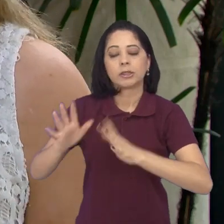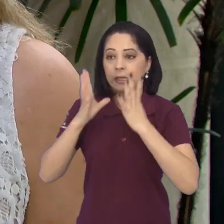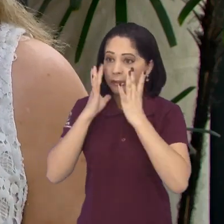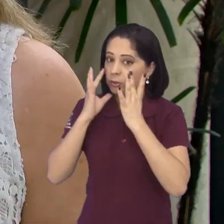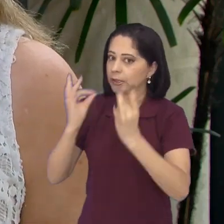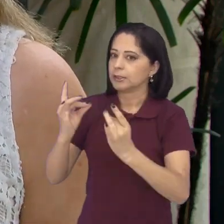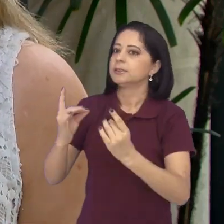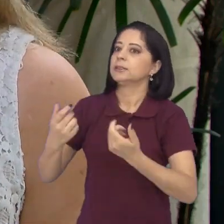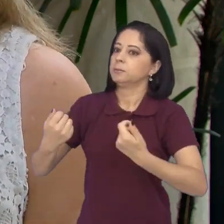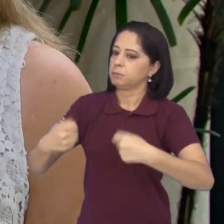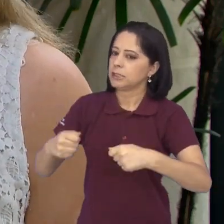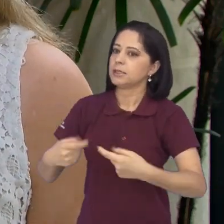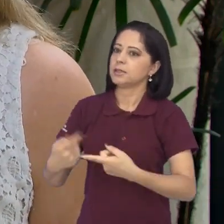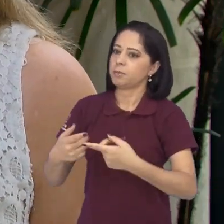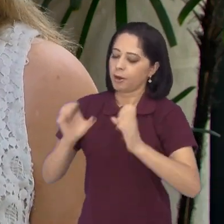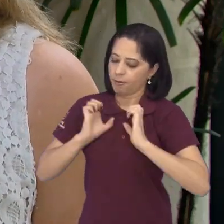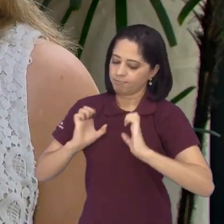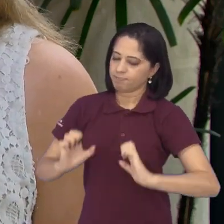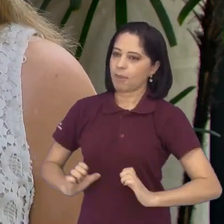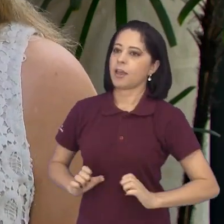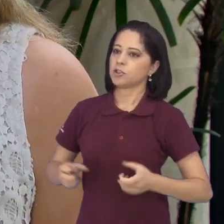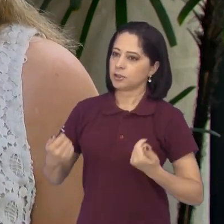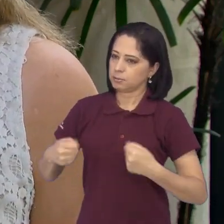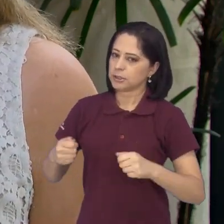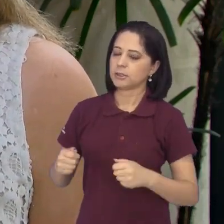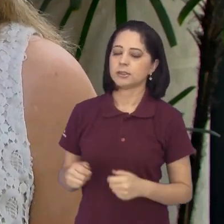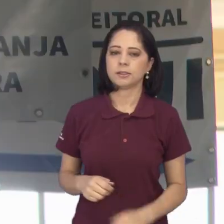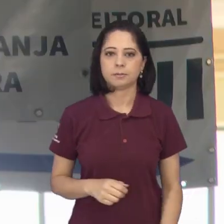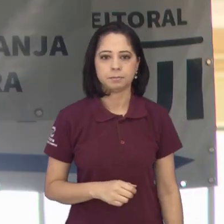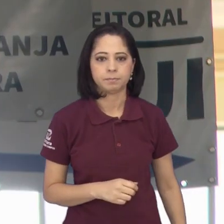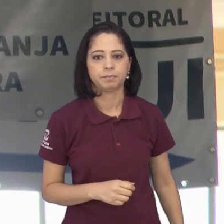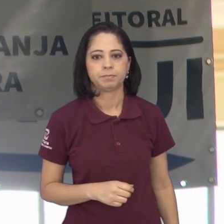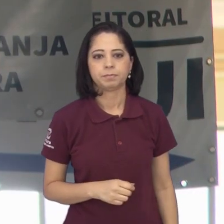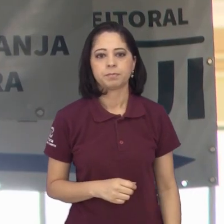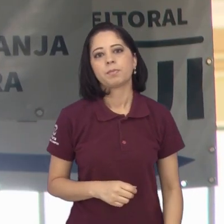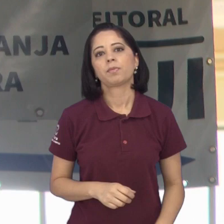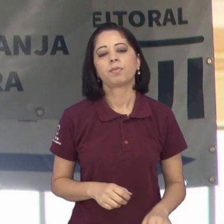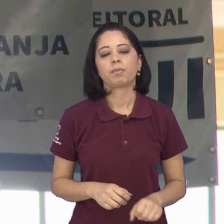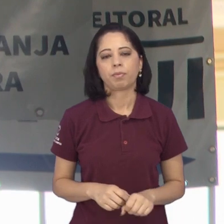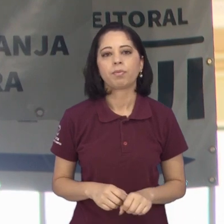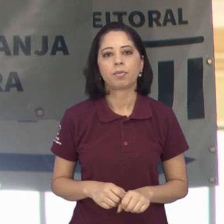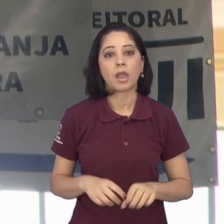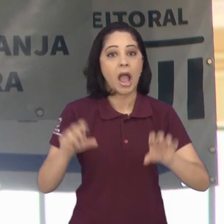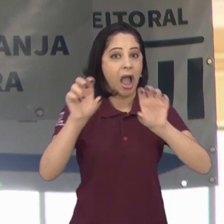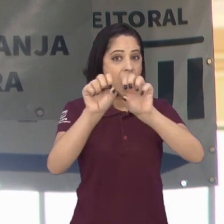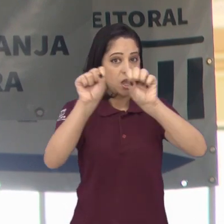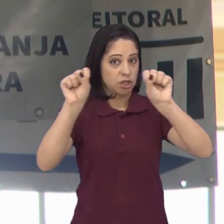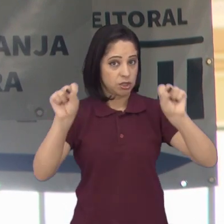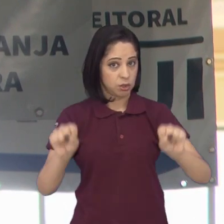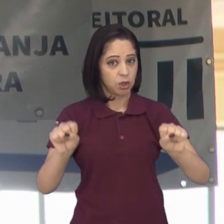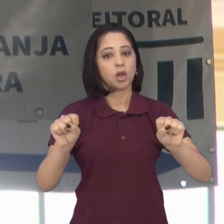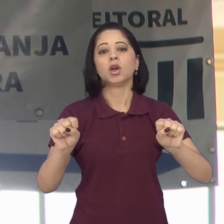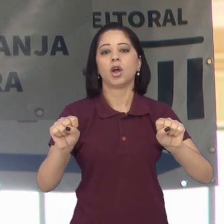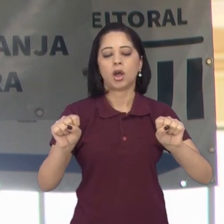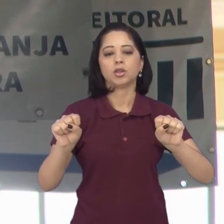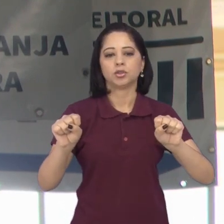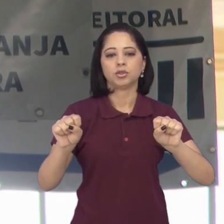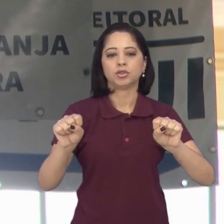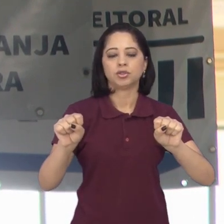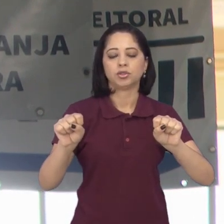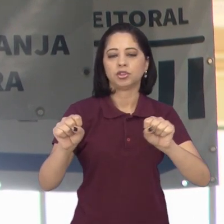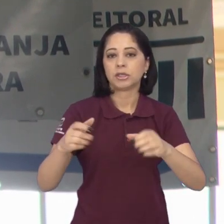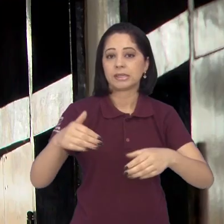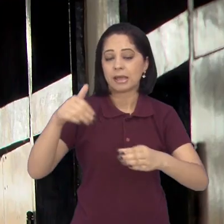e cautelas em prol da ética e da moralidade pública. Além da Justiça Eleitoral, que acompanha e fiscaliza a conduta de